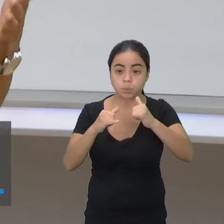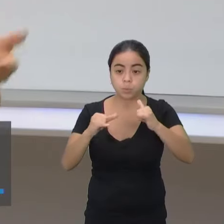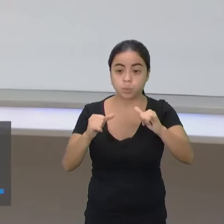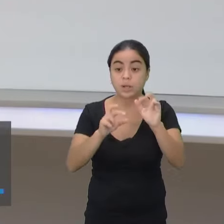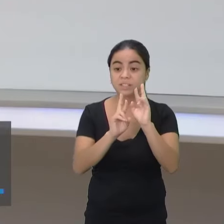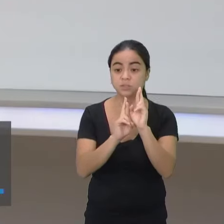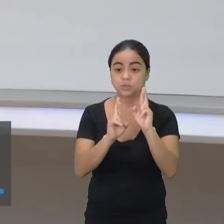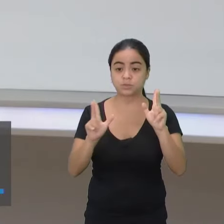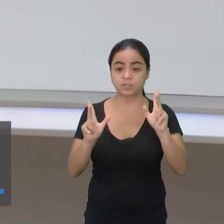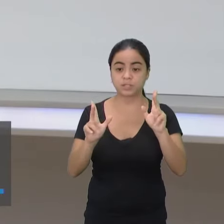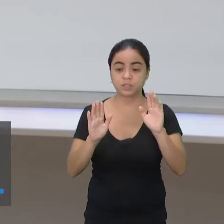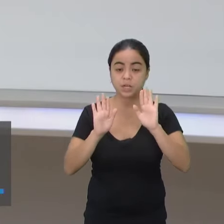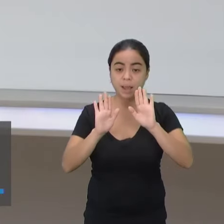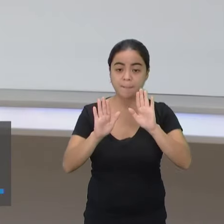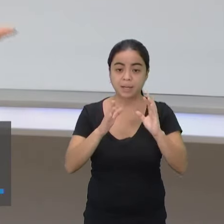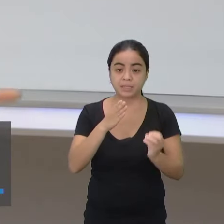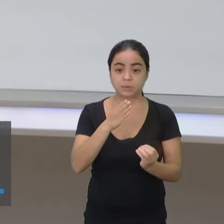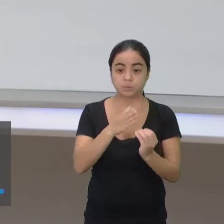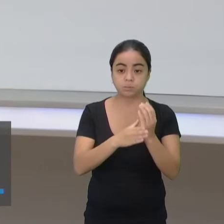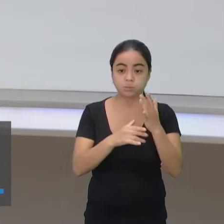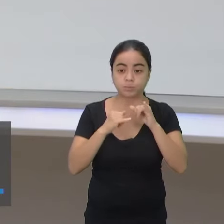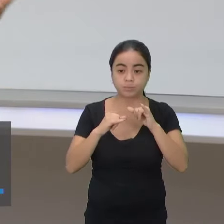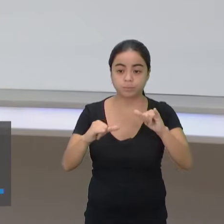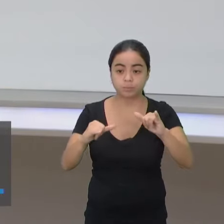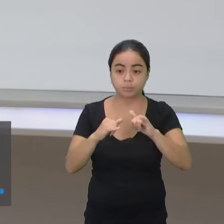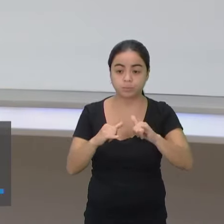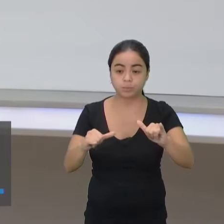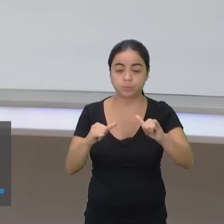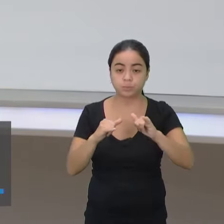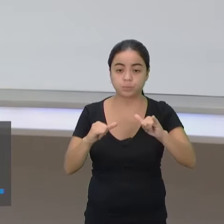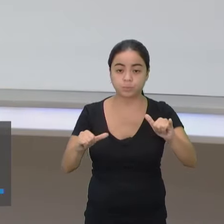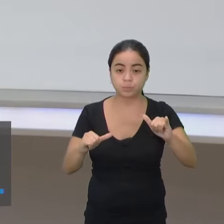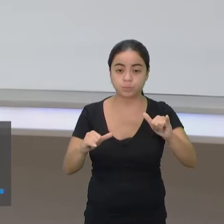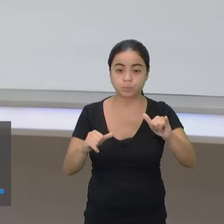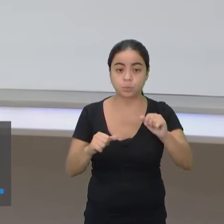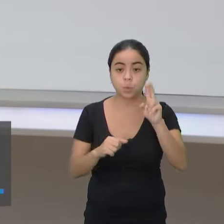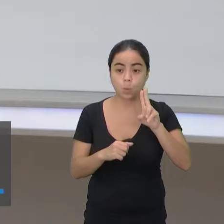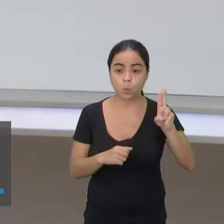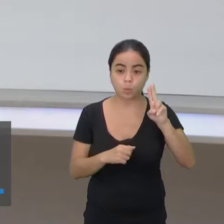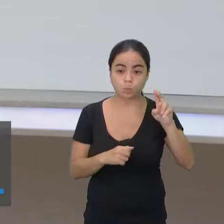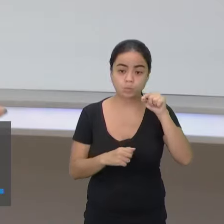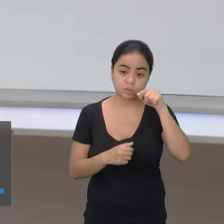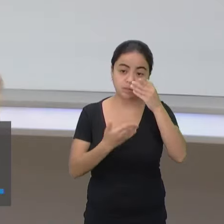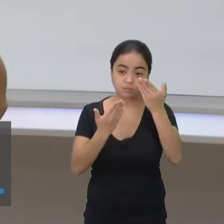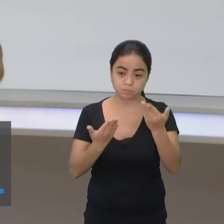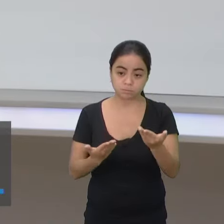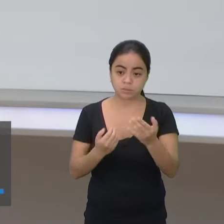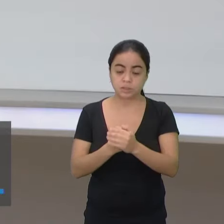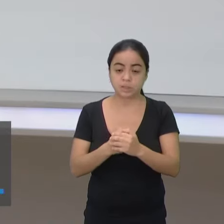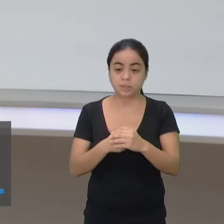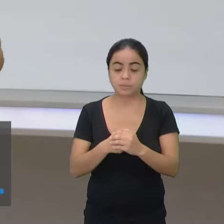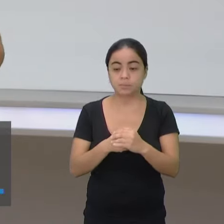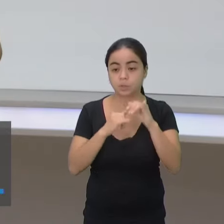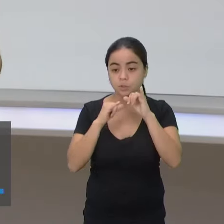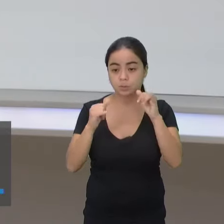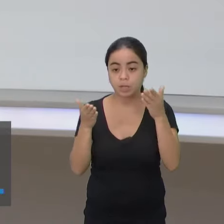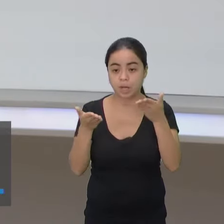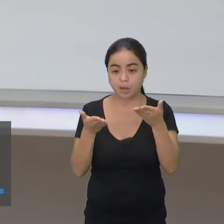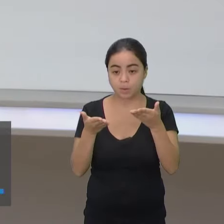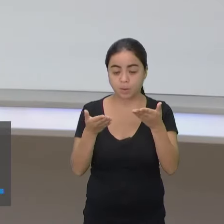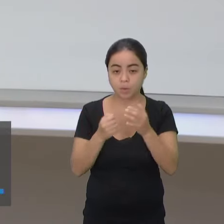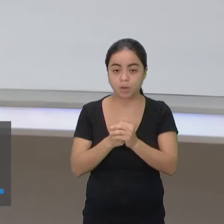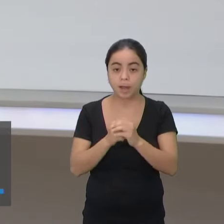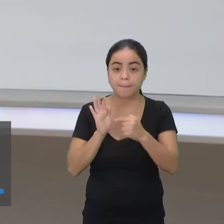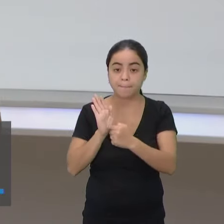tá? Mas os geradores, no geral, sem ser essas fotovoltaicas, usam esse princípio que a gente vai falar um pouco melhor, mostrando